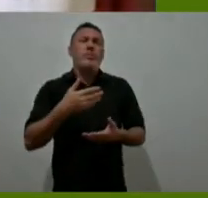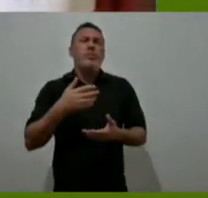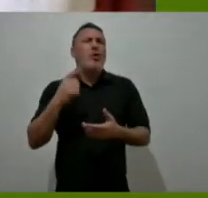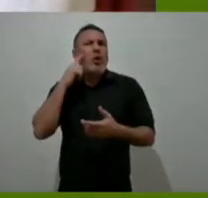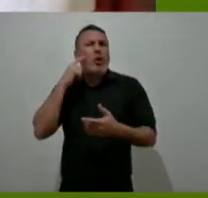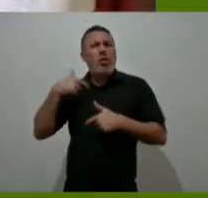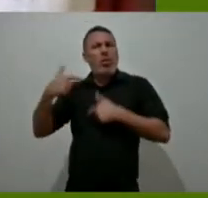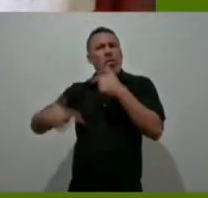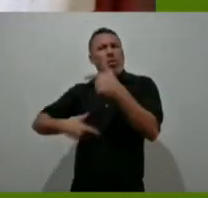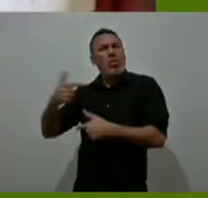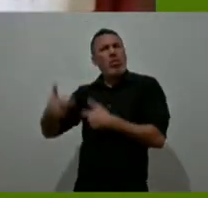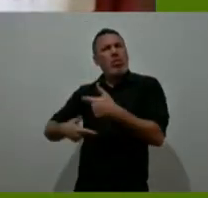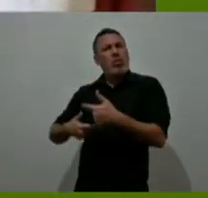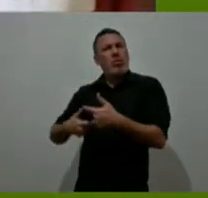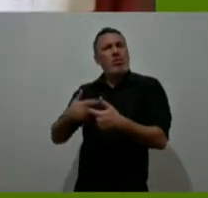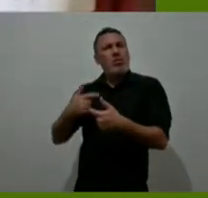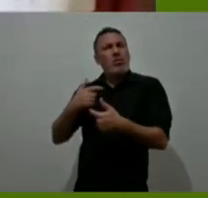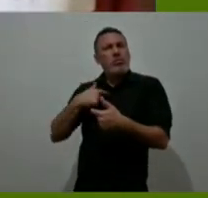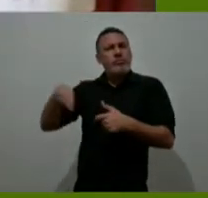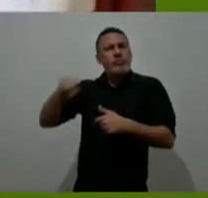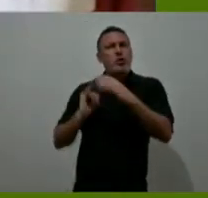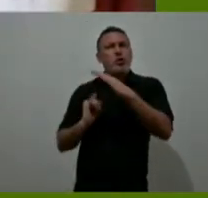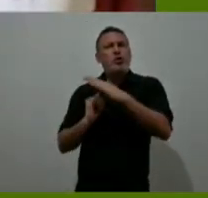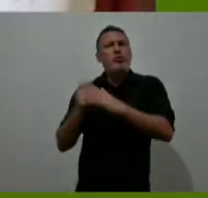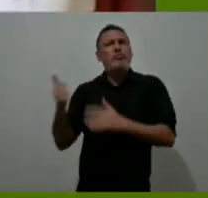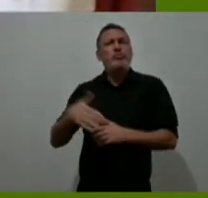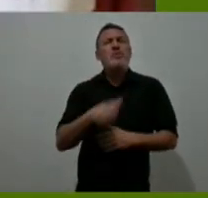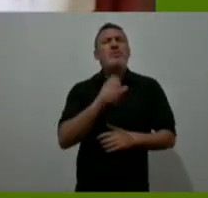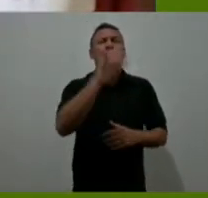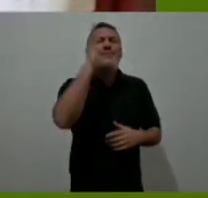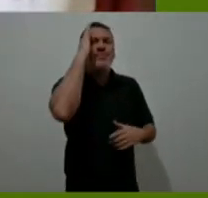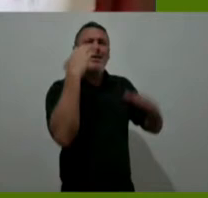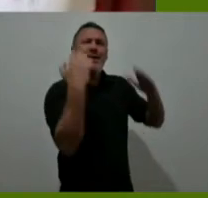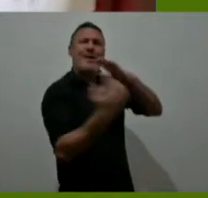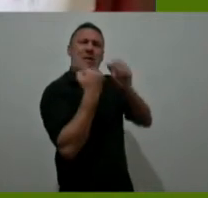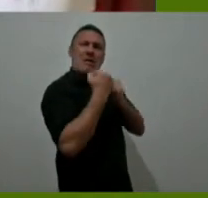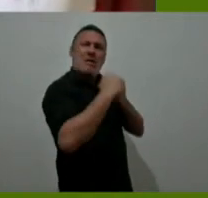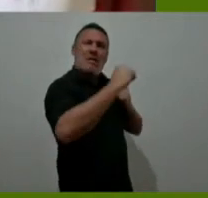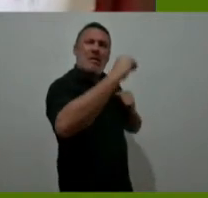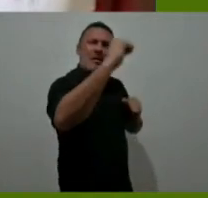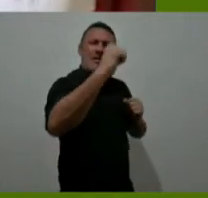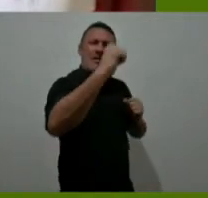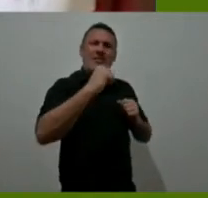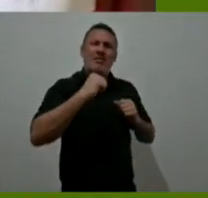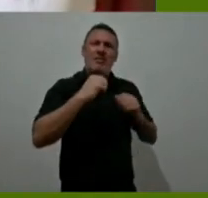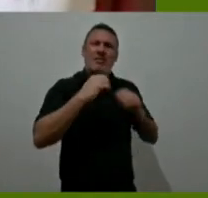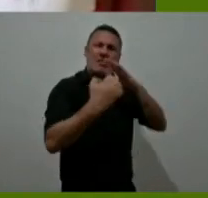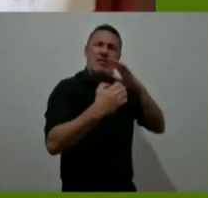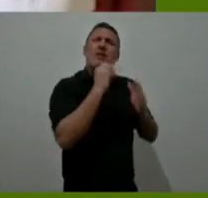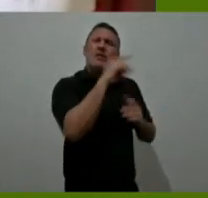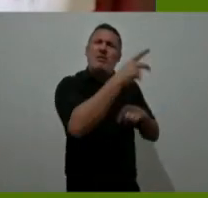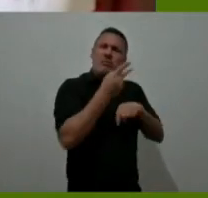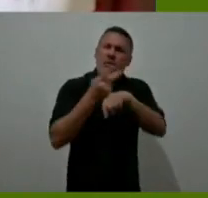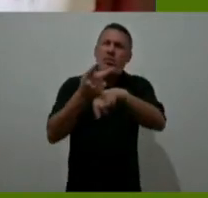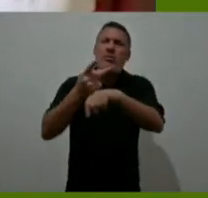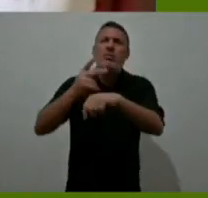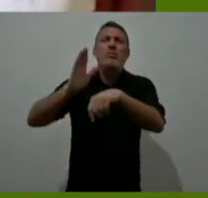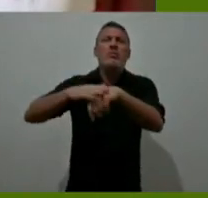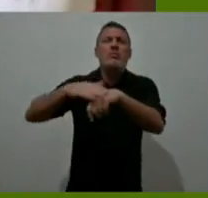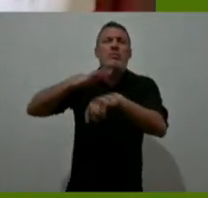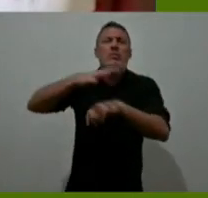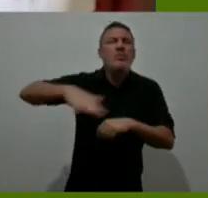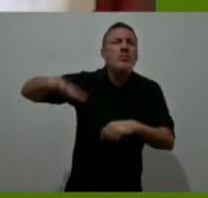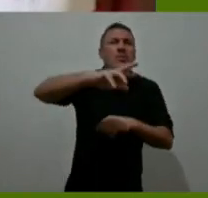empresas, ir em direção aos proprietários rurais e incentivar que os proprietários rurais